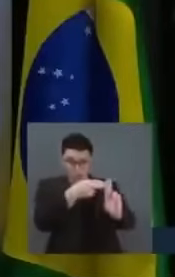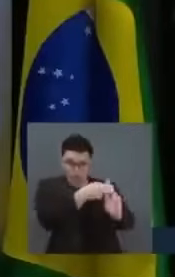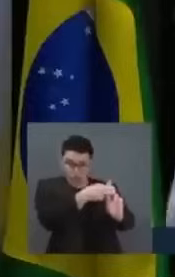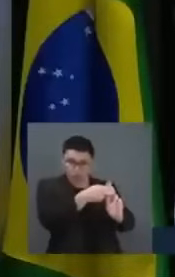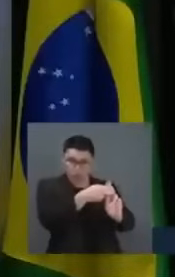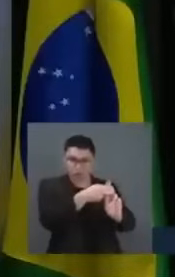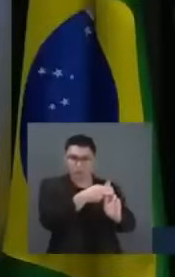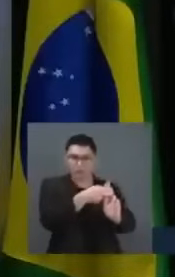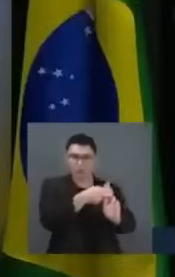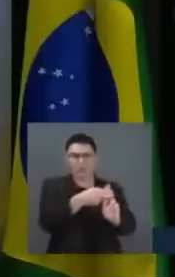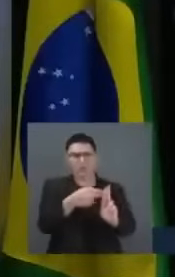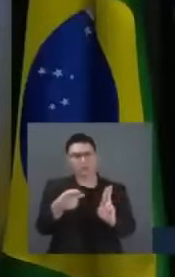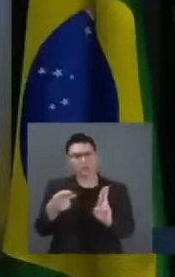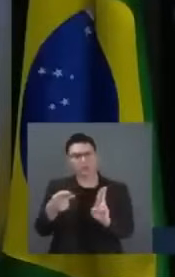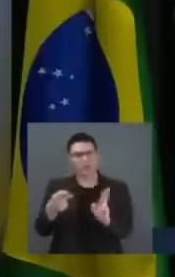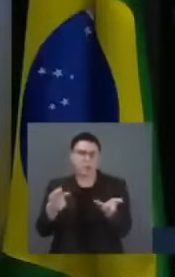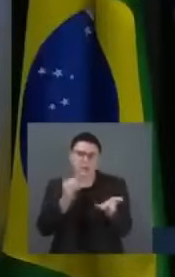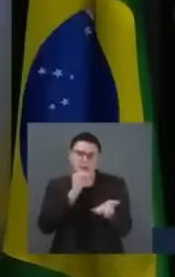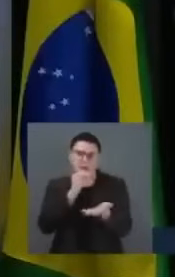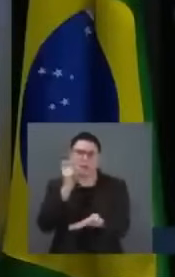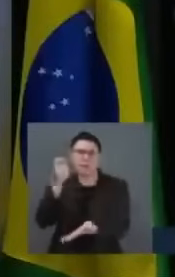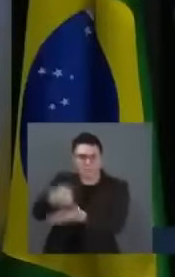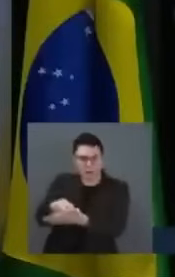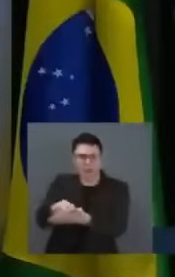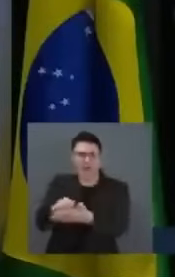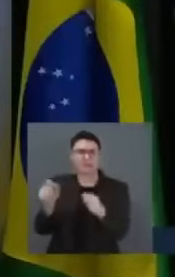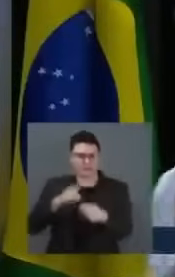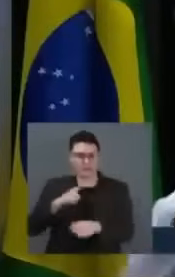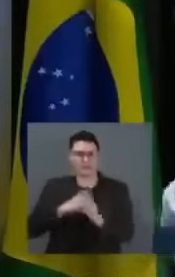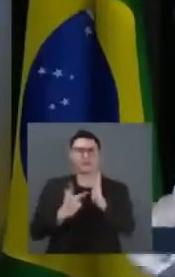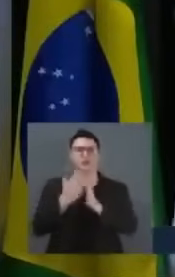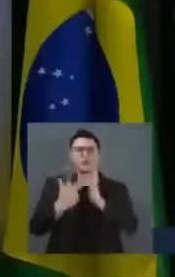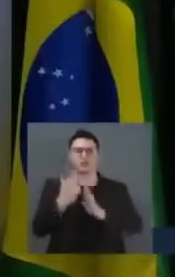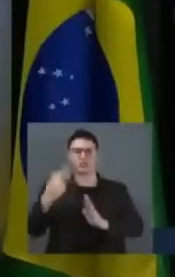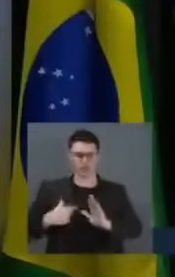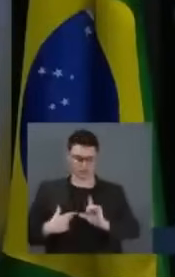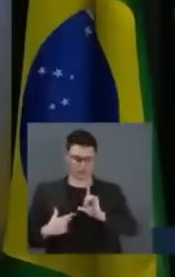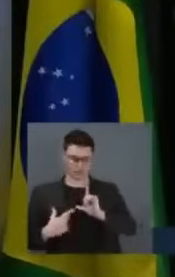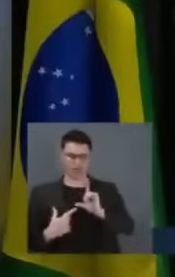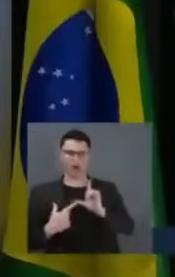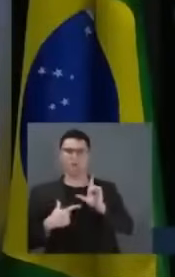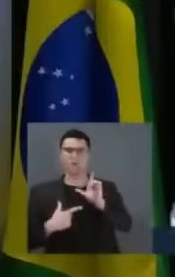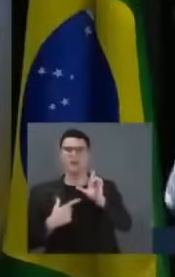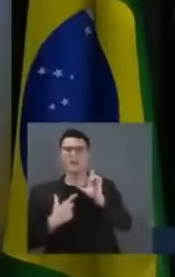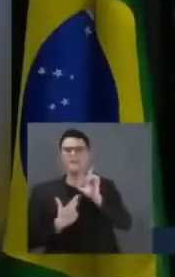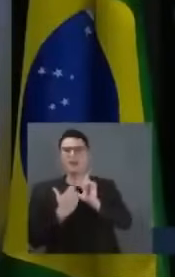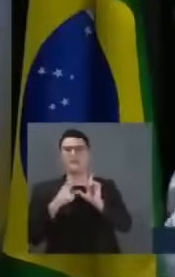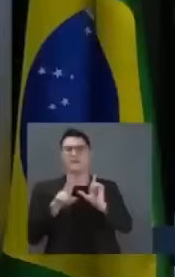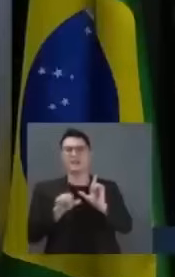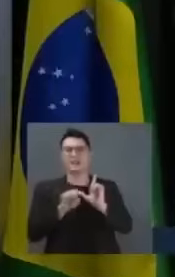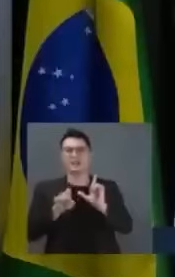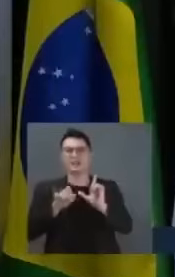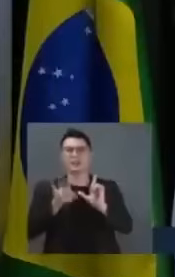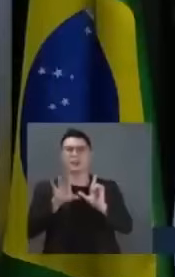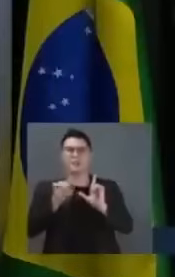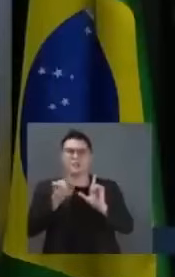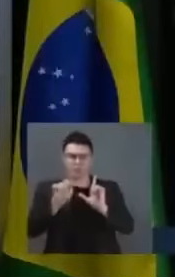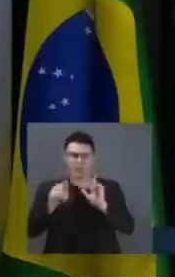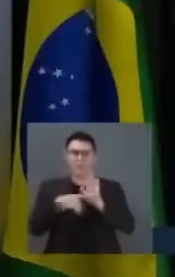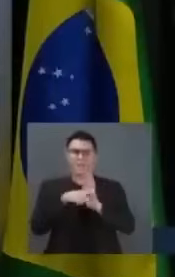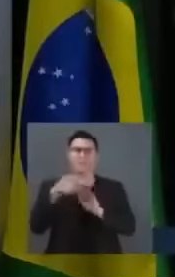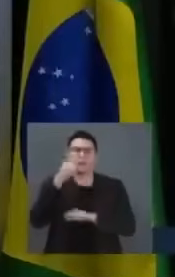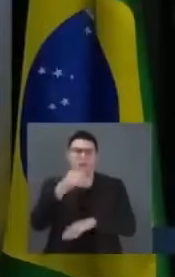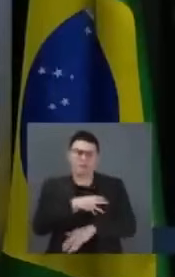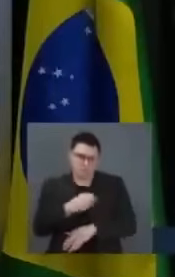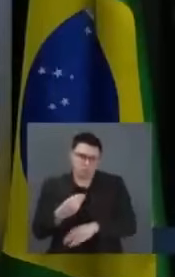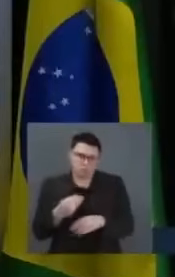o SUS banca a vasectomia. Para quem quiser fazer, ninguém delibera sobre o corpo dos homens. E eu não